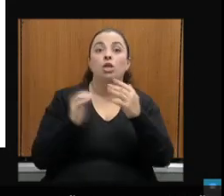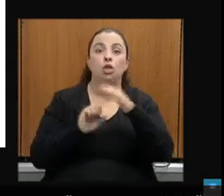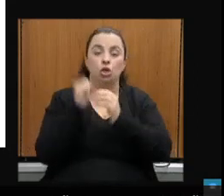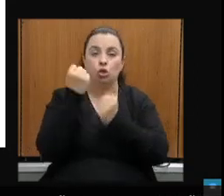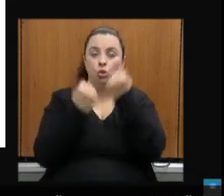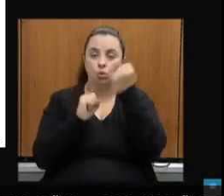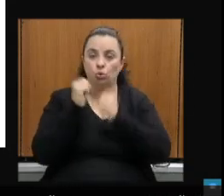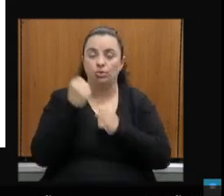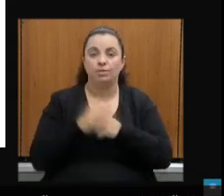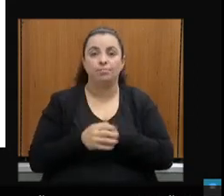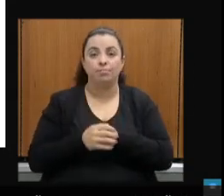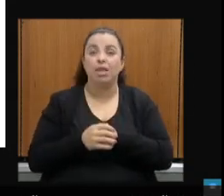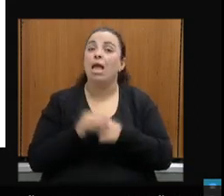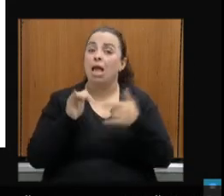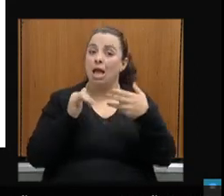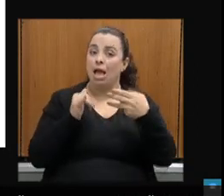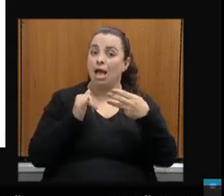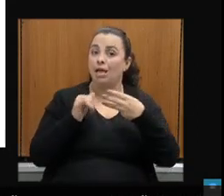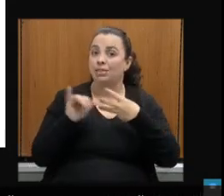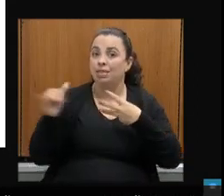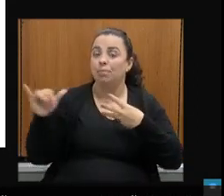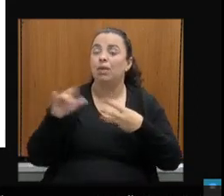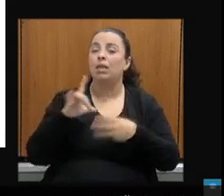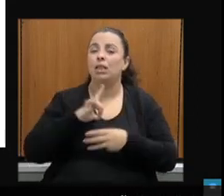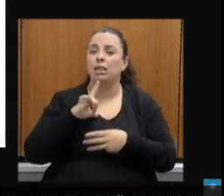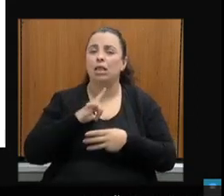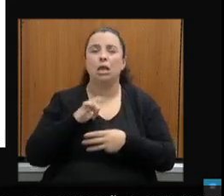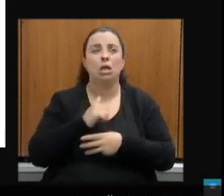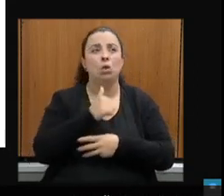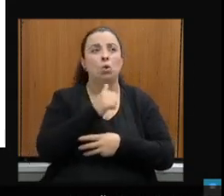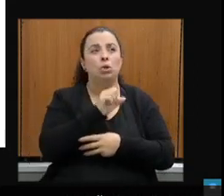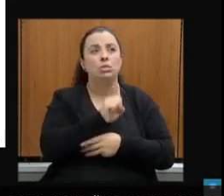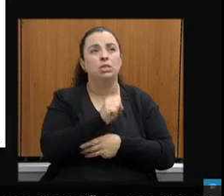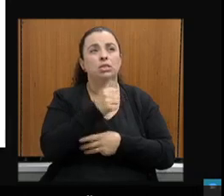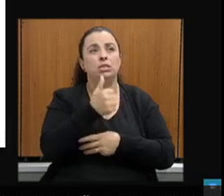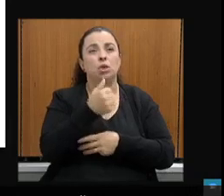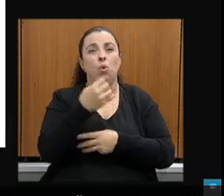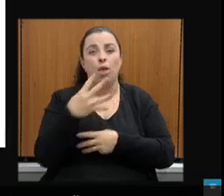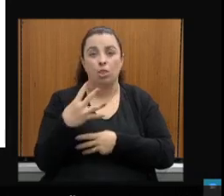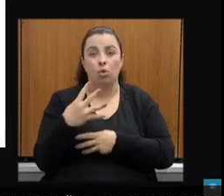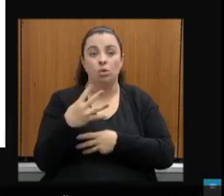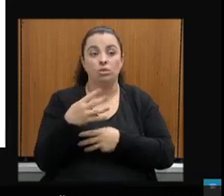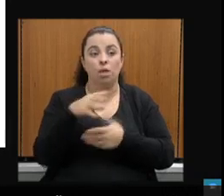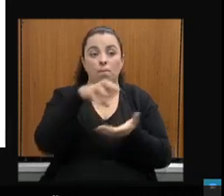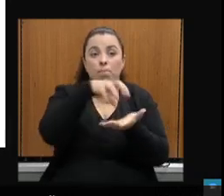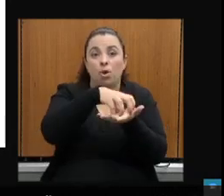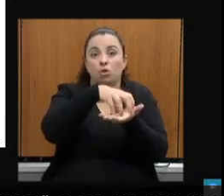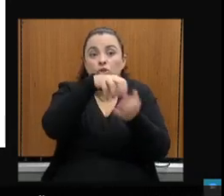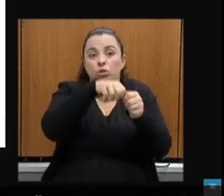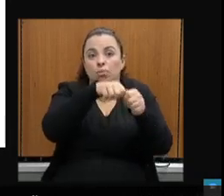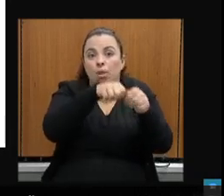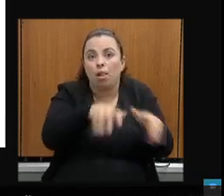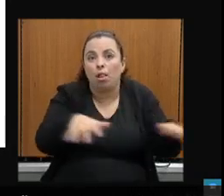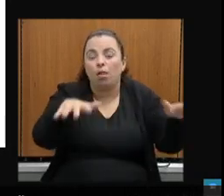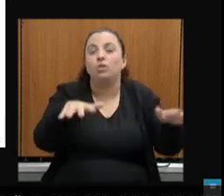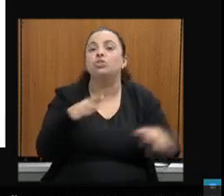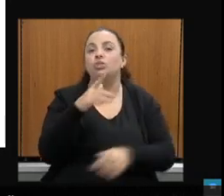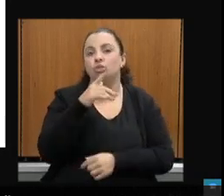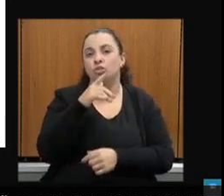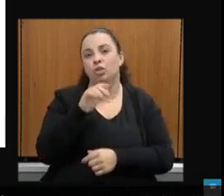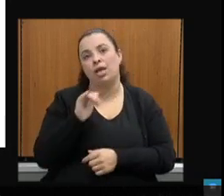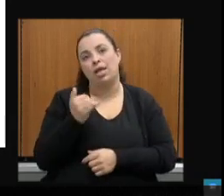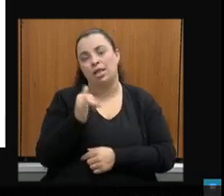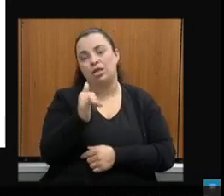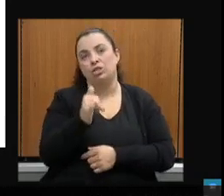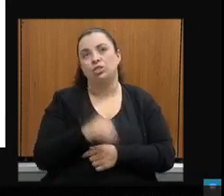tem 414 subestações que a gente está crescendo quase cinquenta por cento o número de subestações não elemento